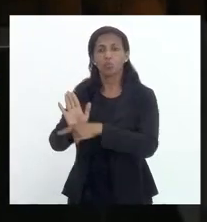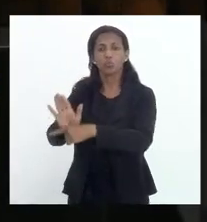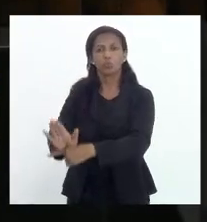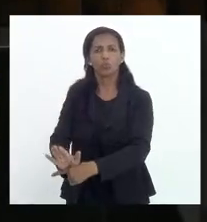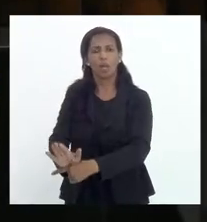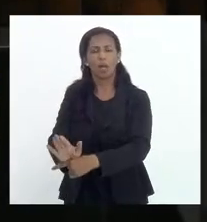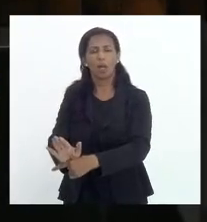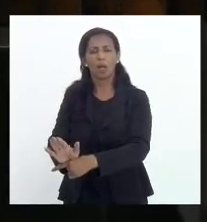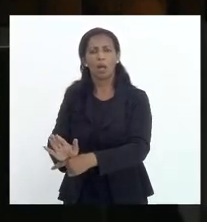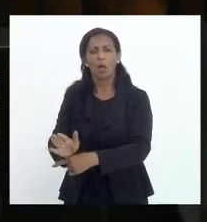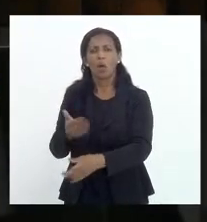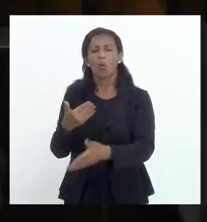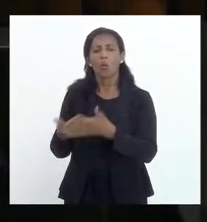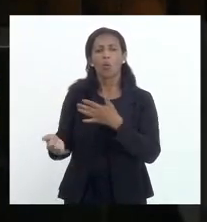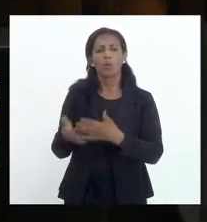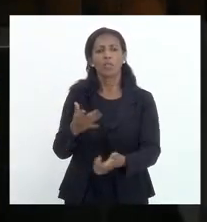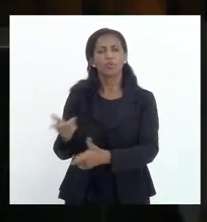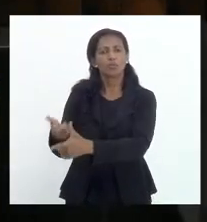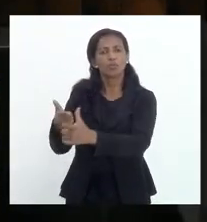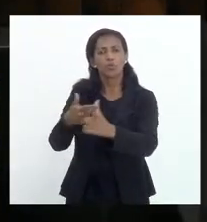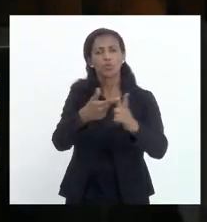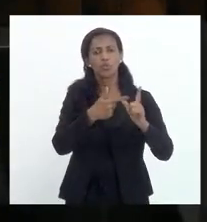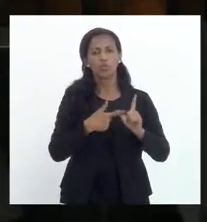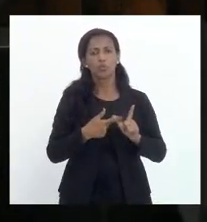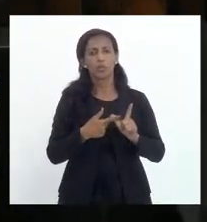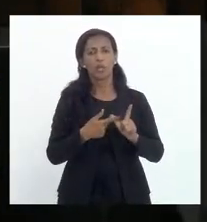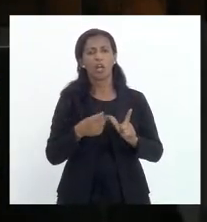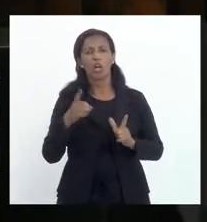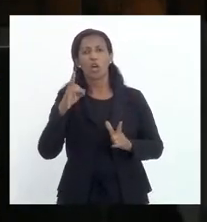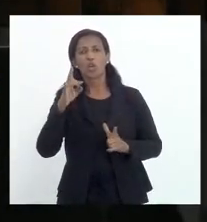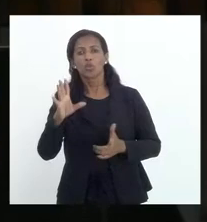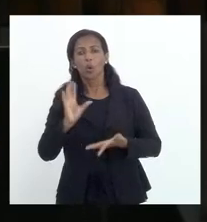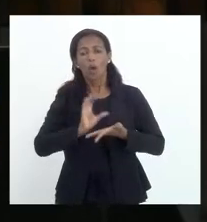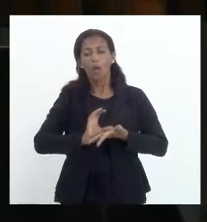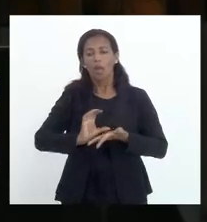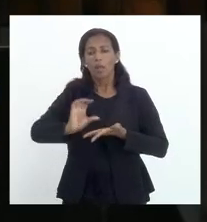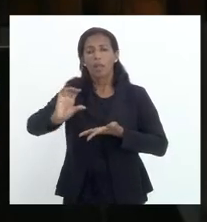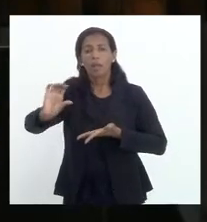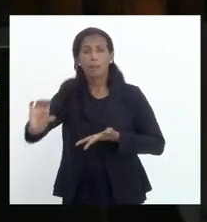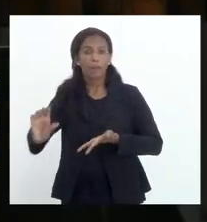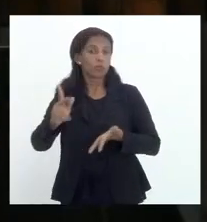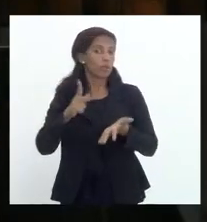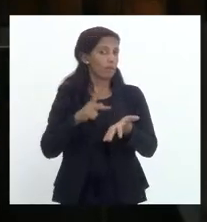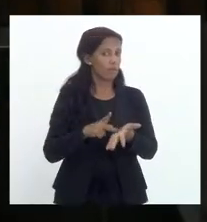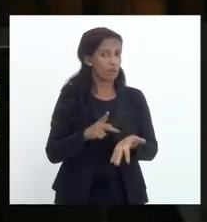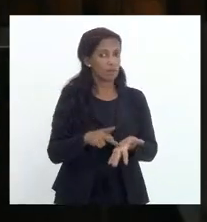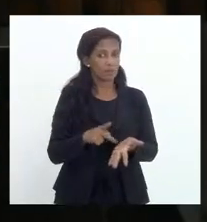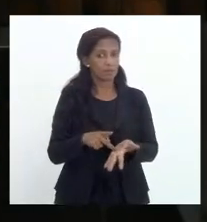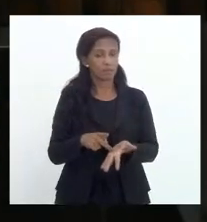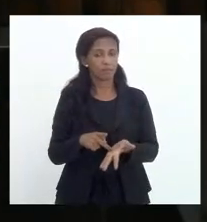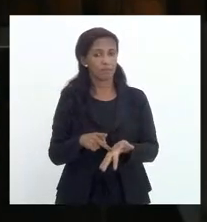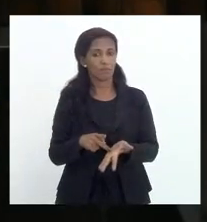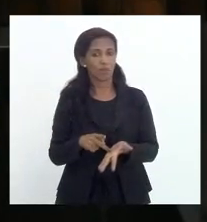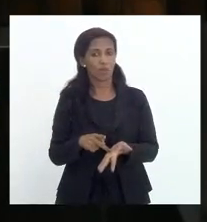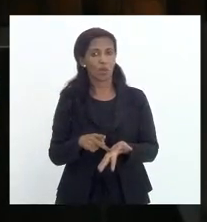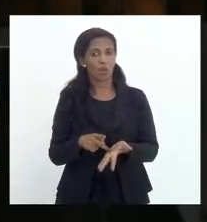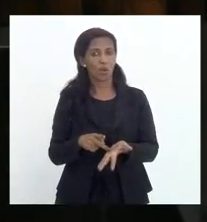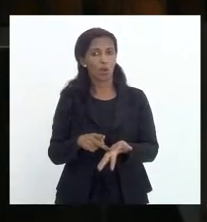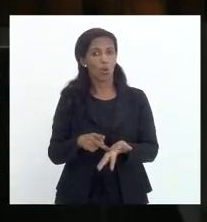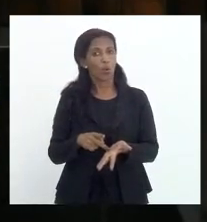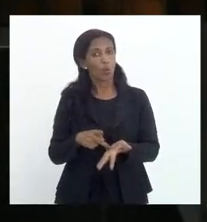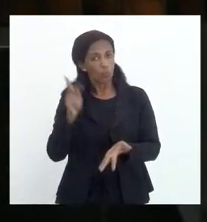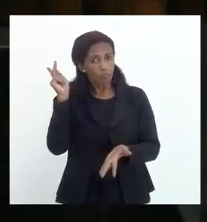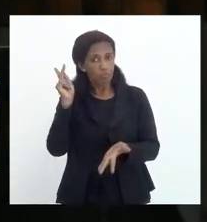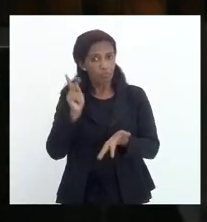e cobrir qualquer tipo de despesa e só repassou, na verdade, o ônus e